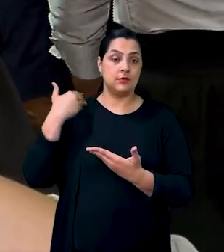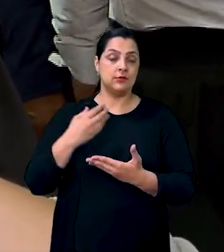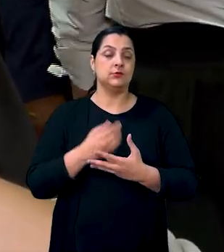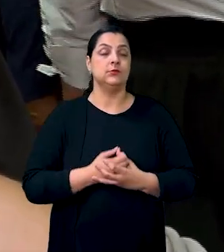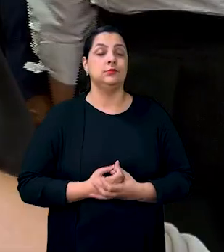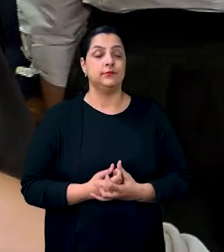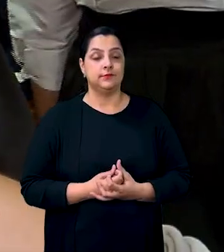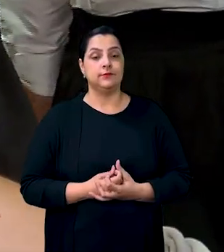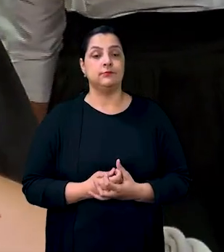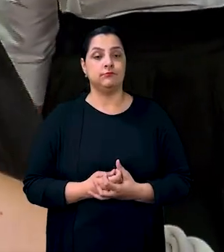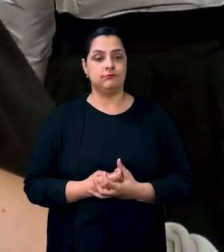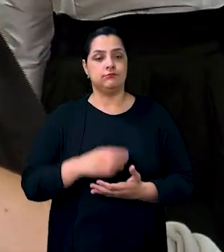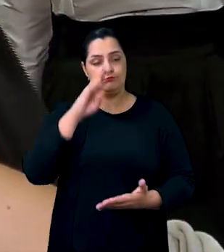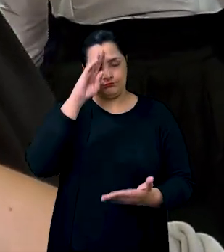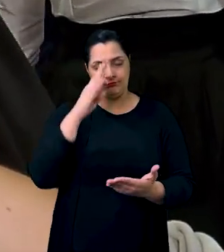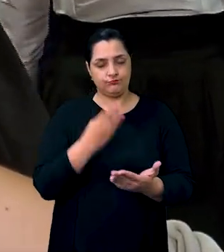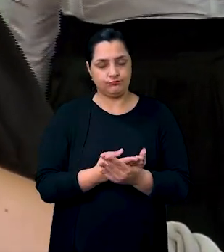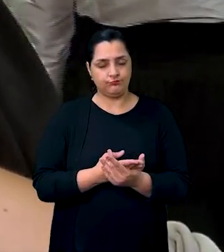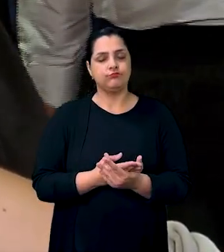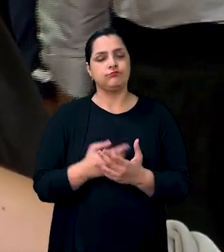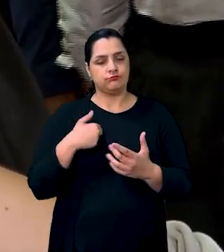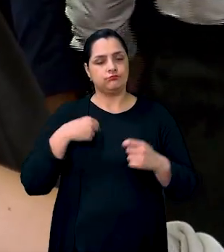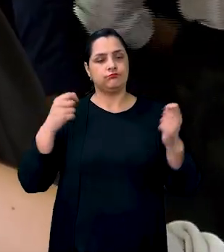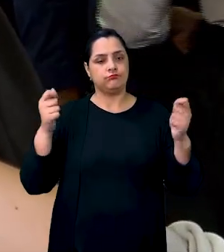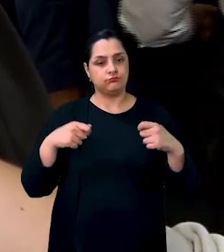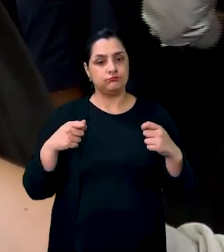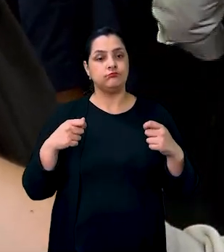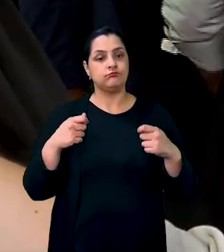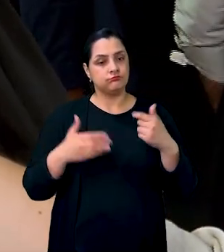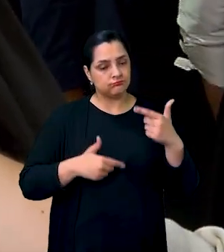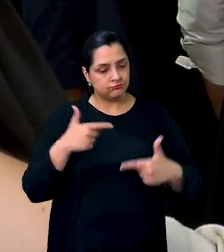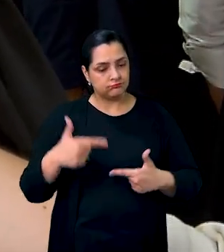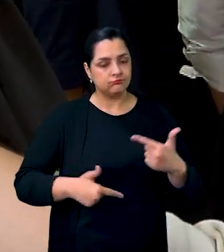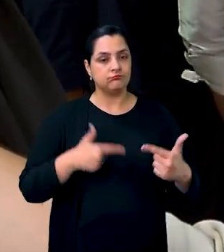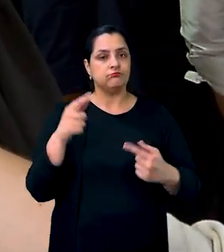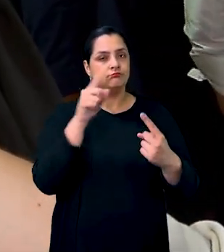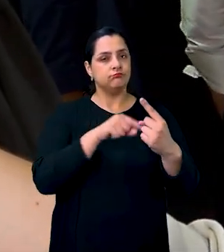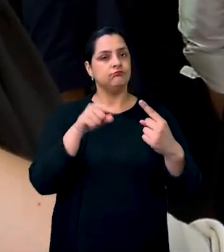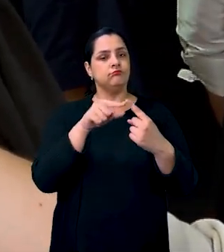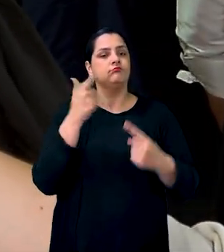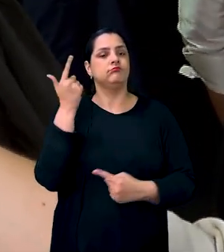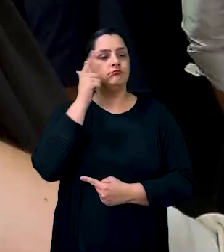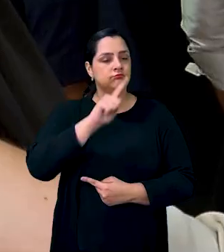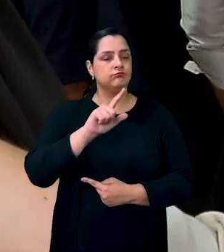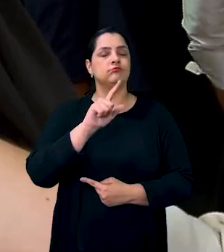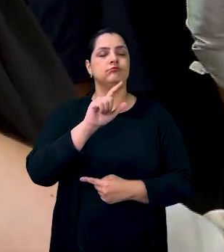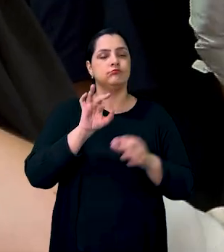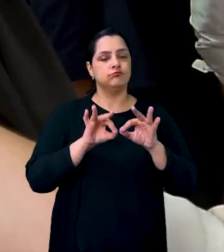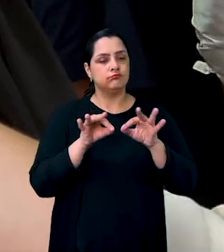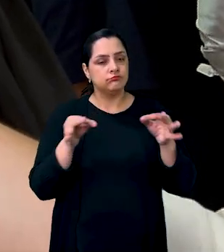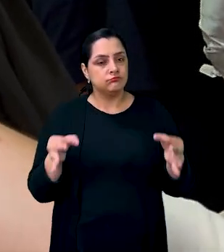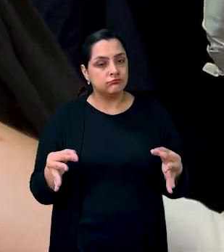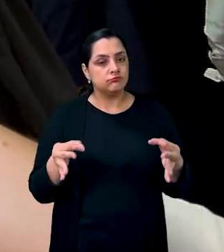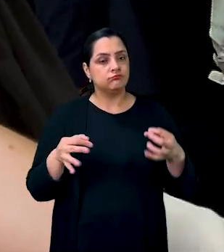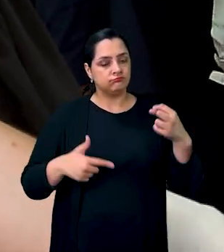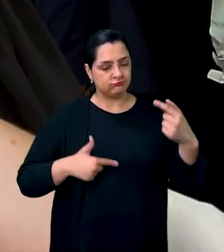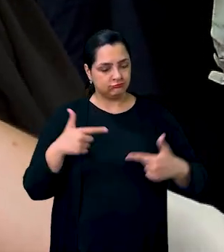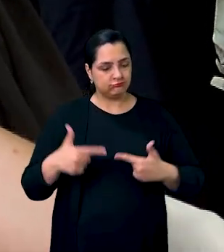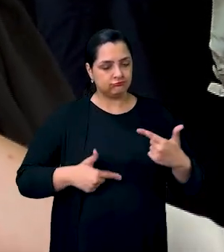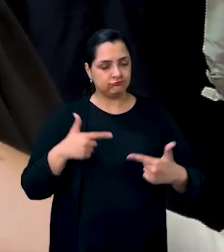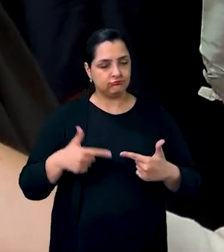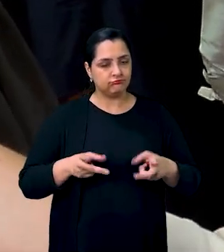que me antecederam. E confio sempre que eu possa desempenhar essa missão com muita humildade, com